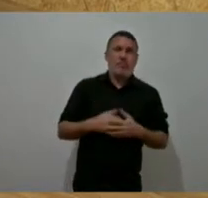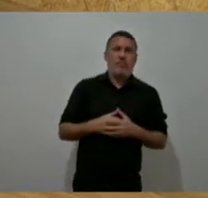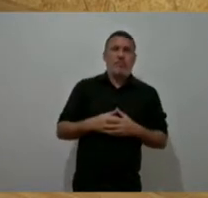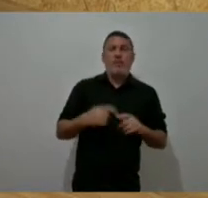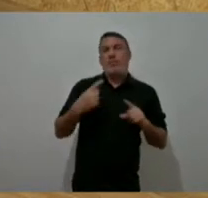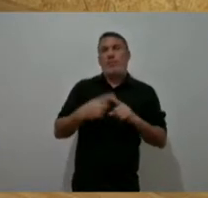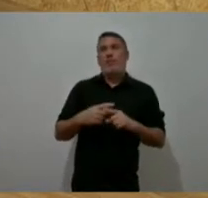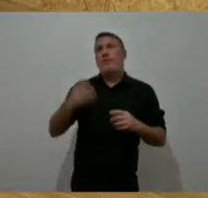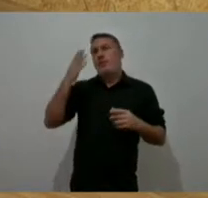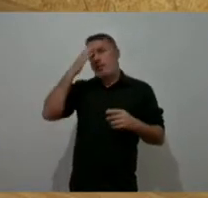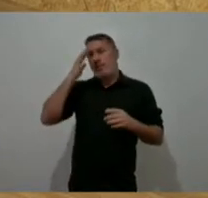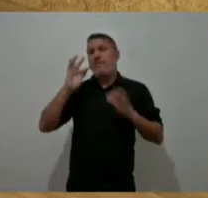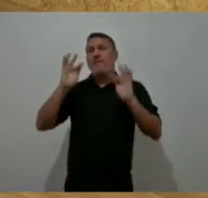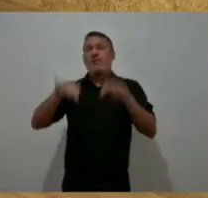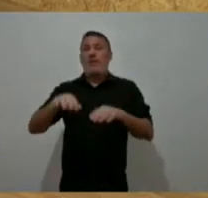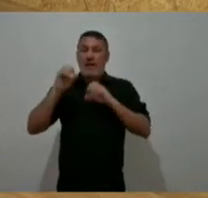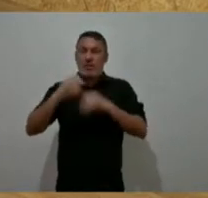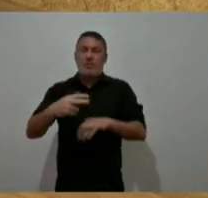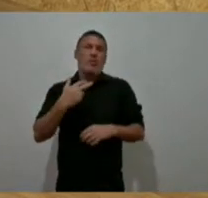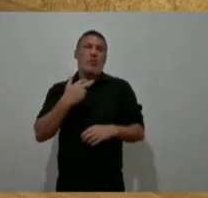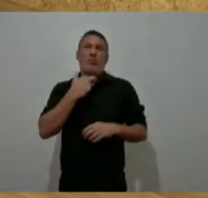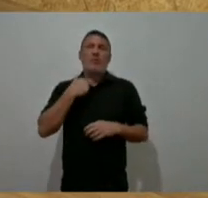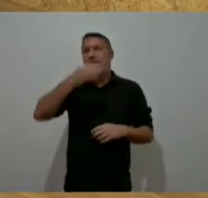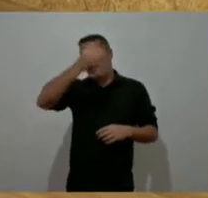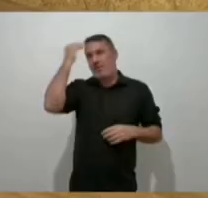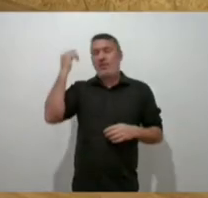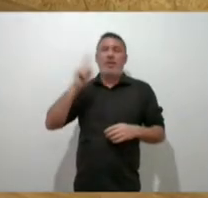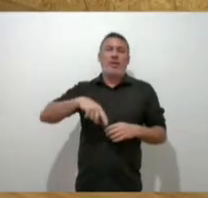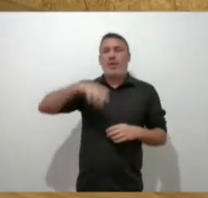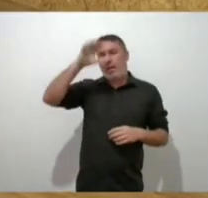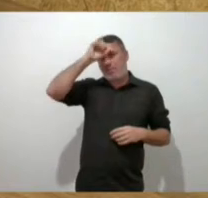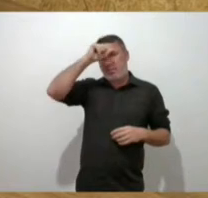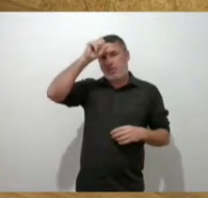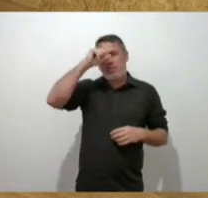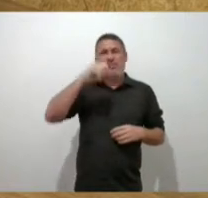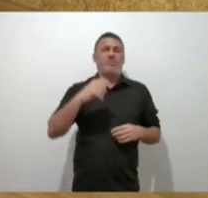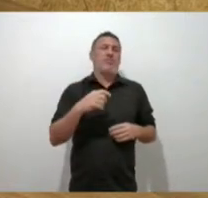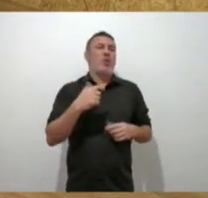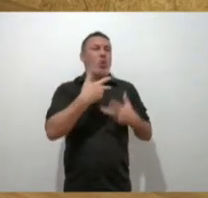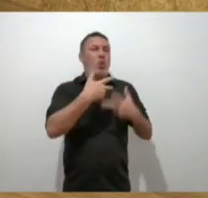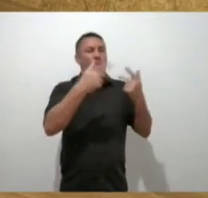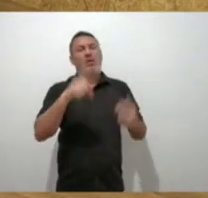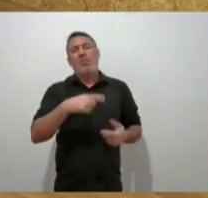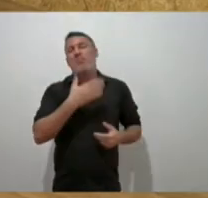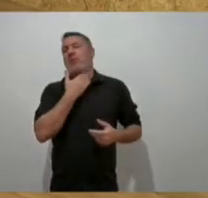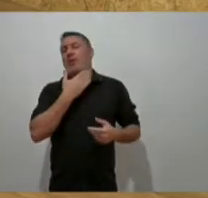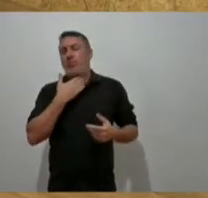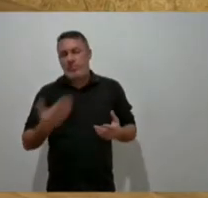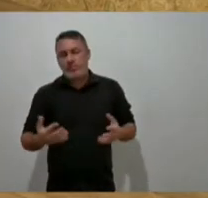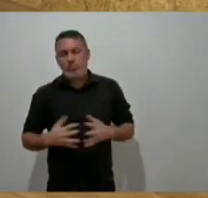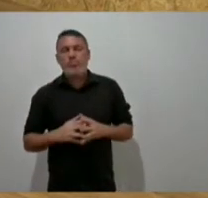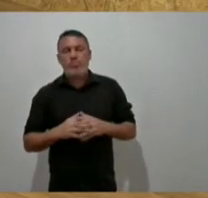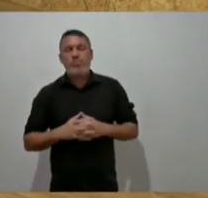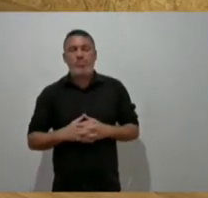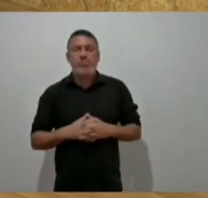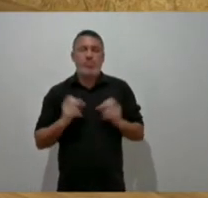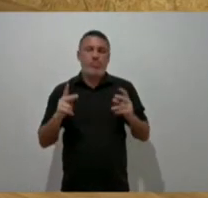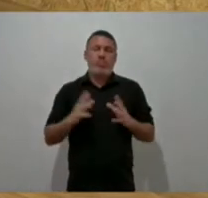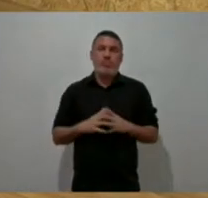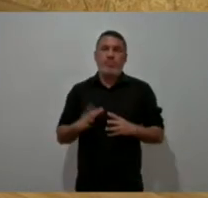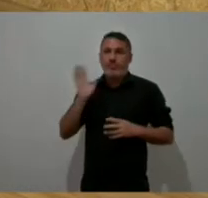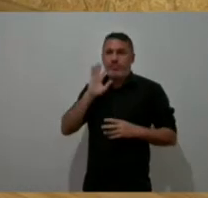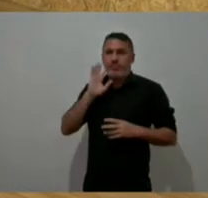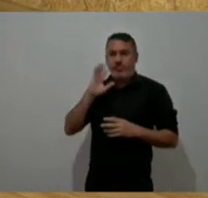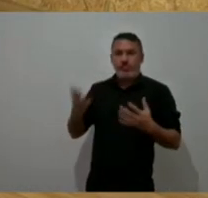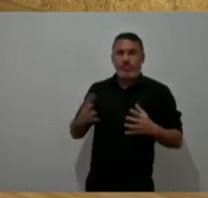Educação é aprendizado. O resto é conversa. Não tem jeito. Bacana. Bacana. Bom, já estão aqui, meu tempo